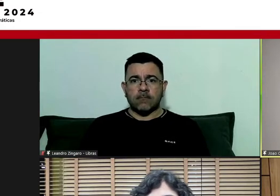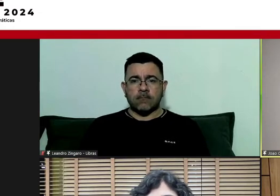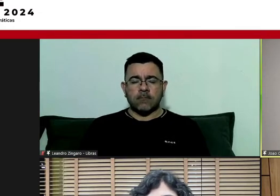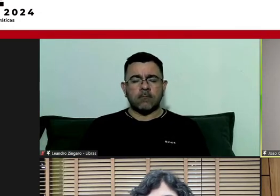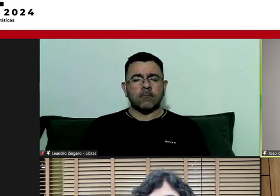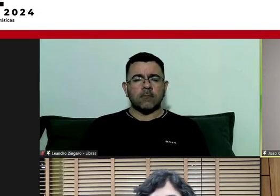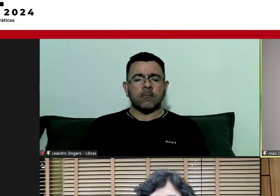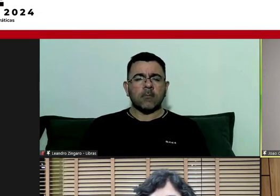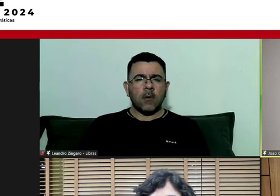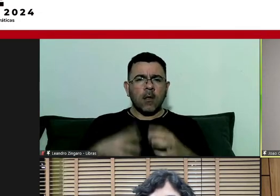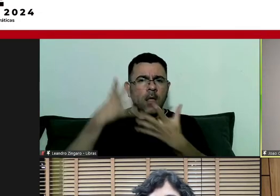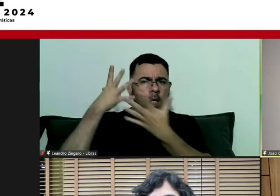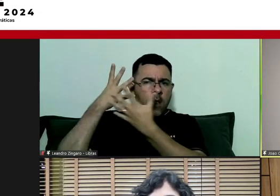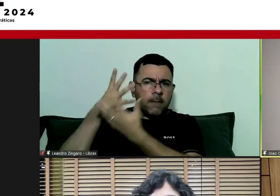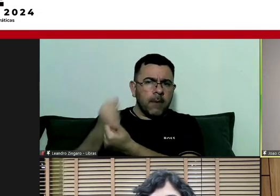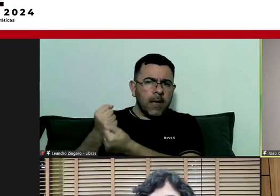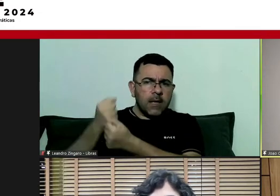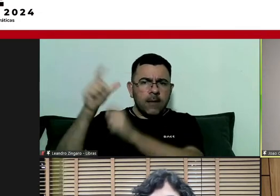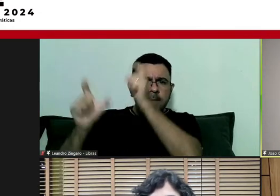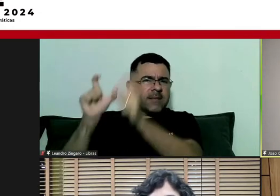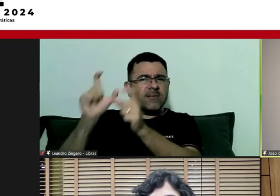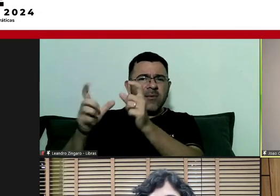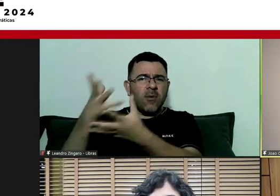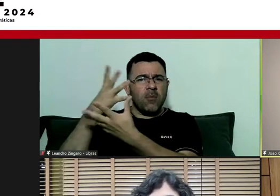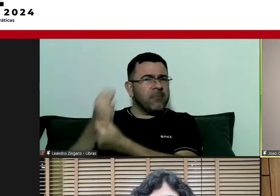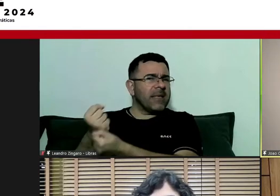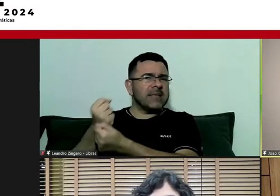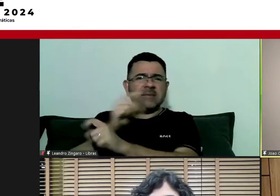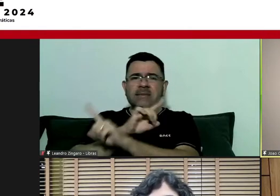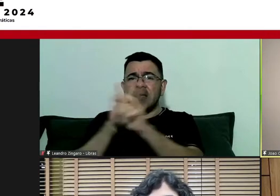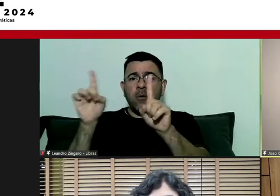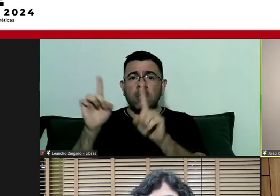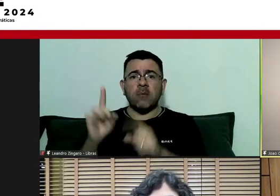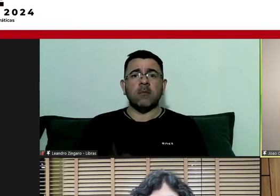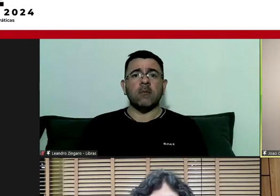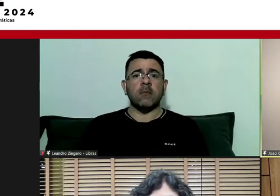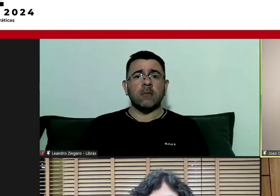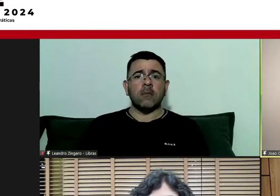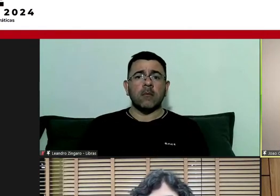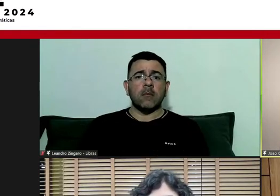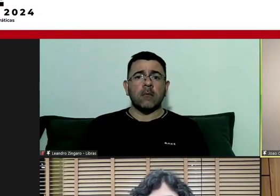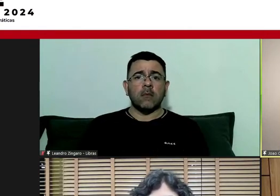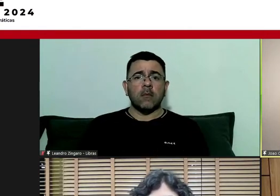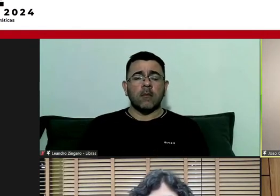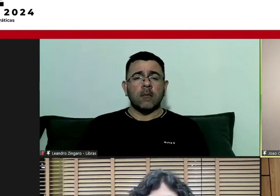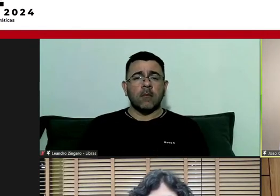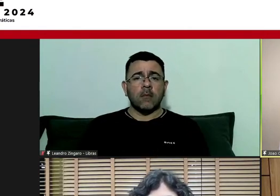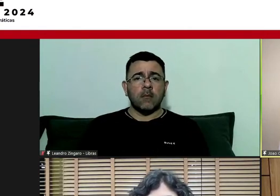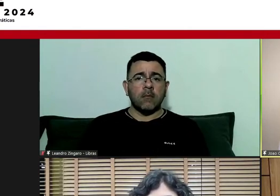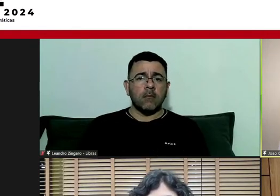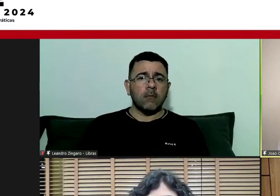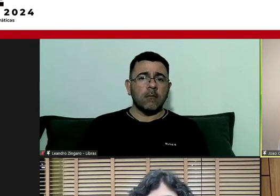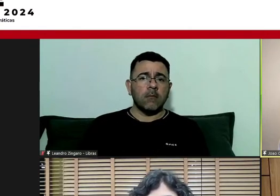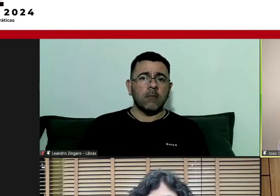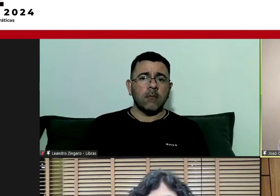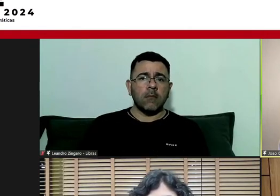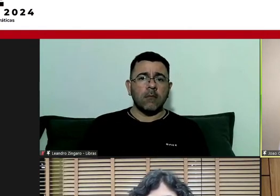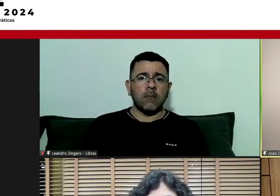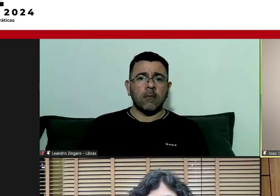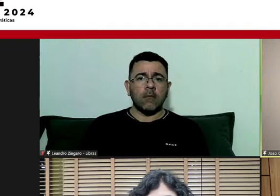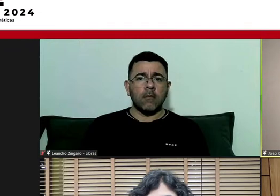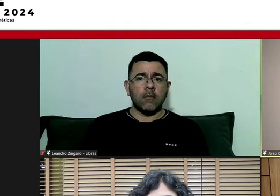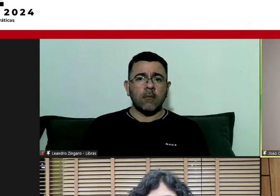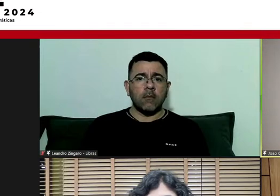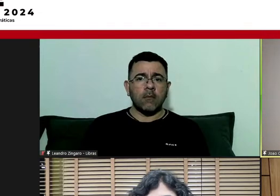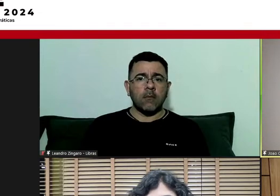aceitação pública Então você tem que ofertar com qualidade eh a segunda eh então